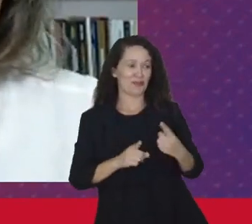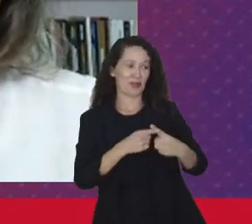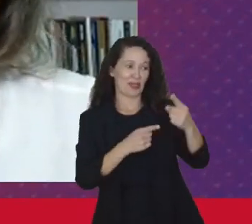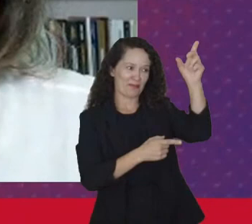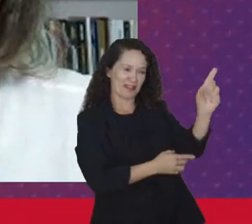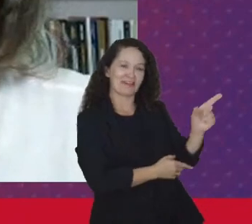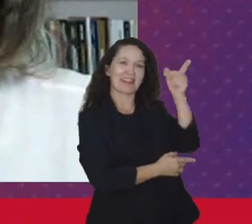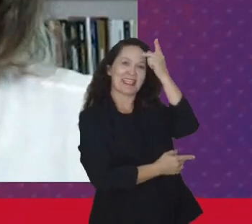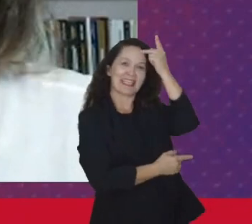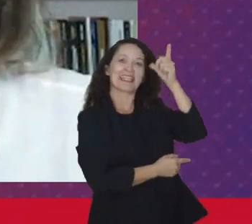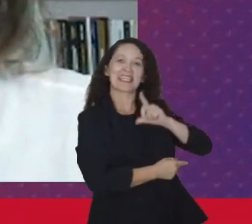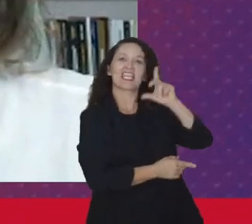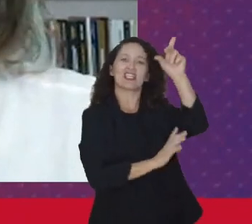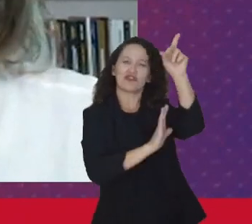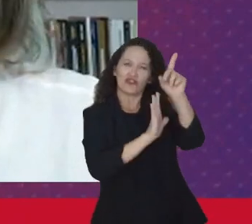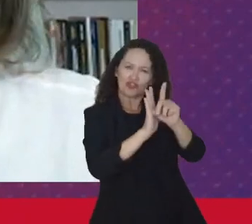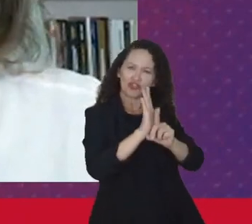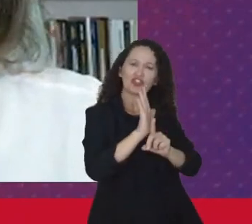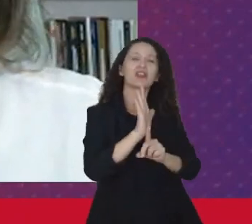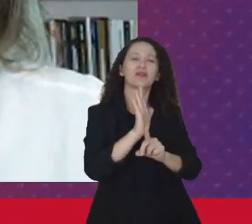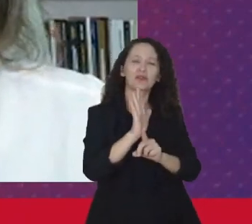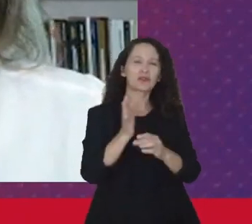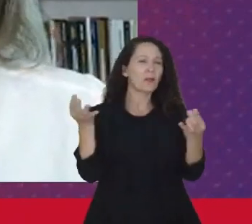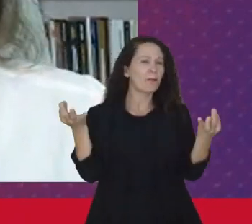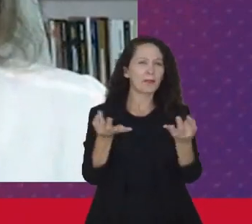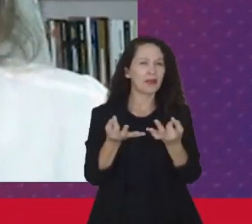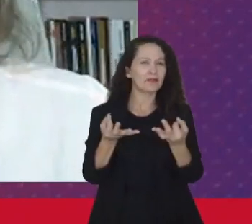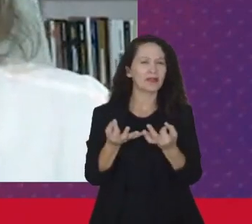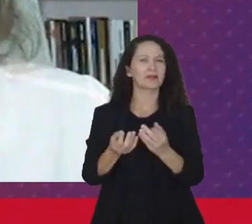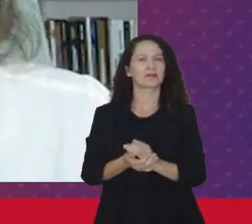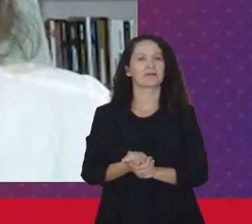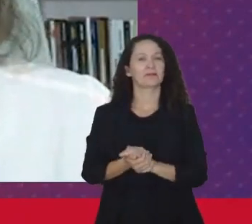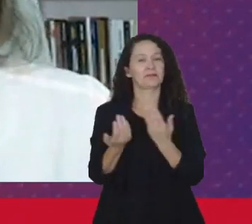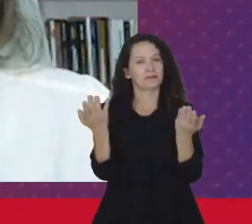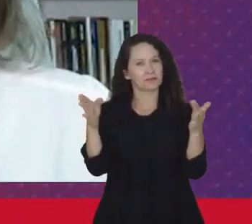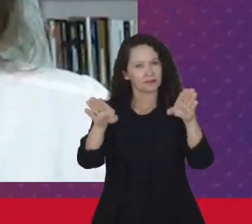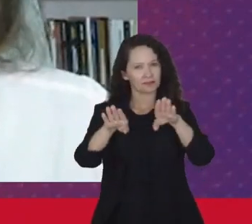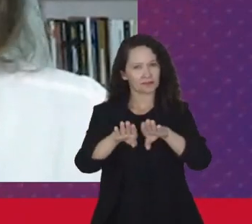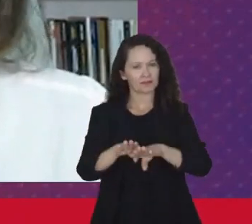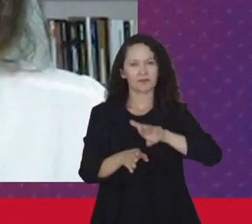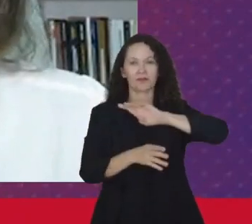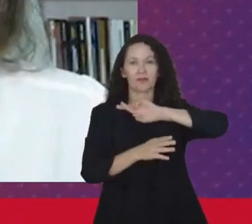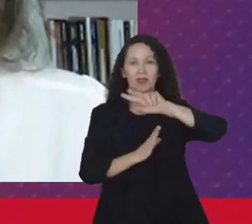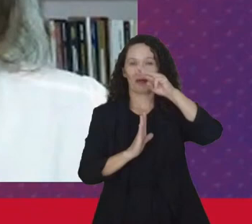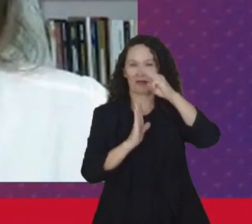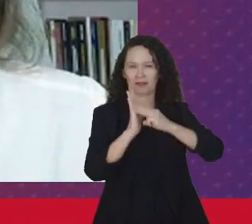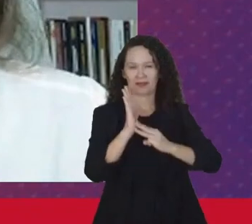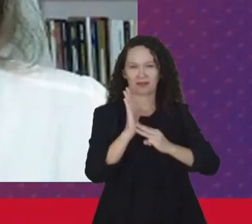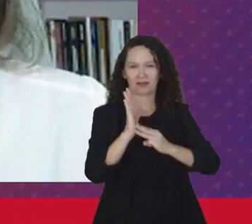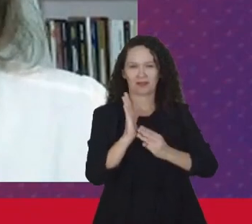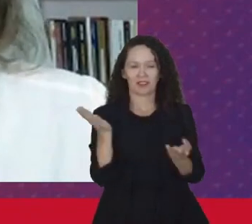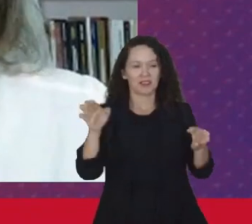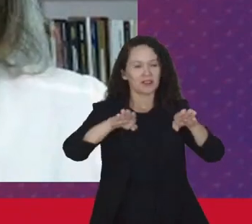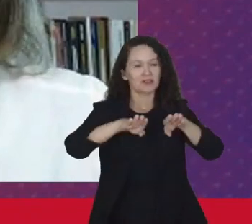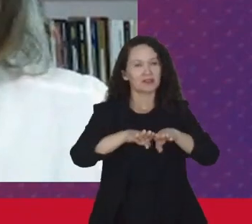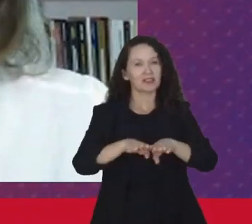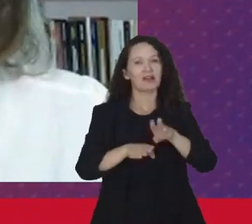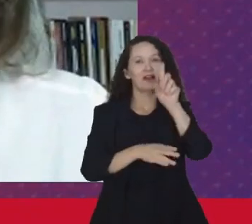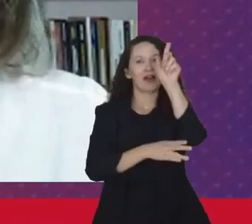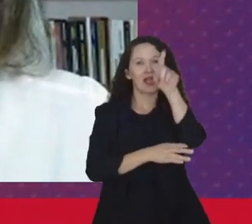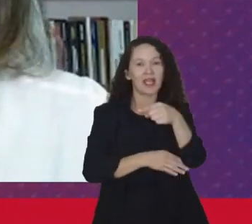direito, pleno sujeito de direito. A inclusão não é metodologia, a inclusão